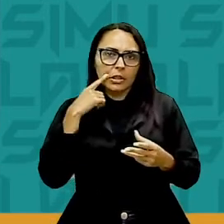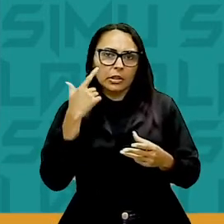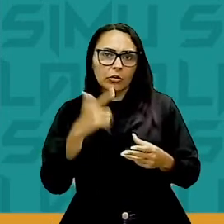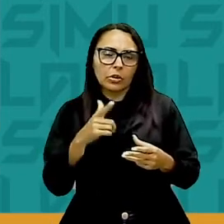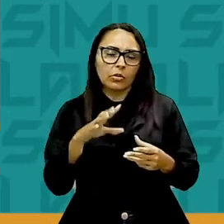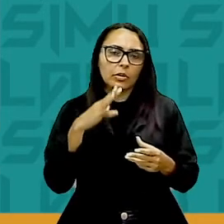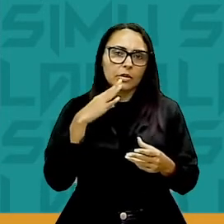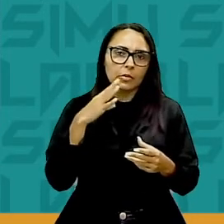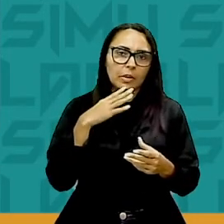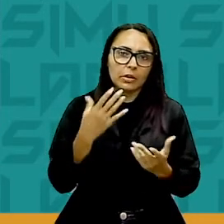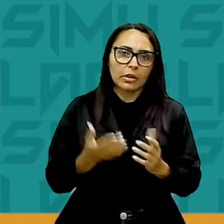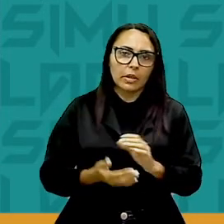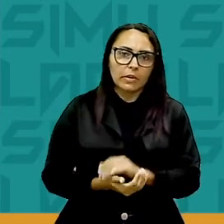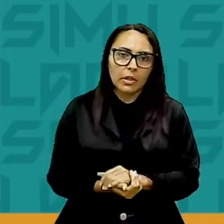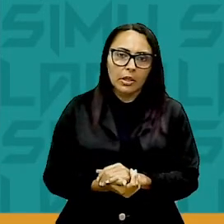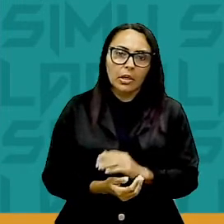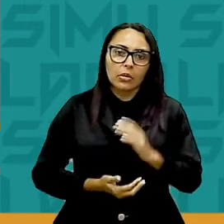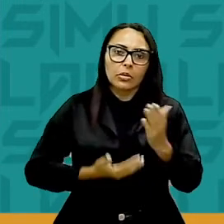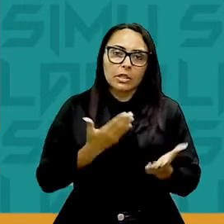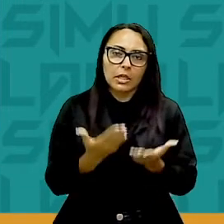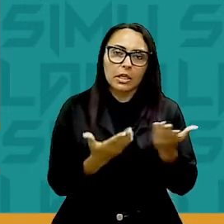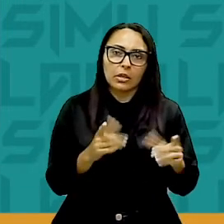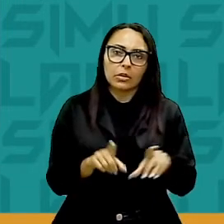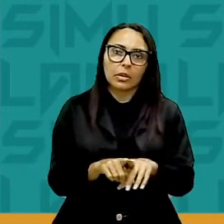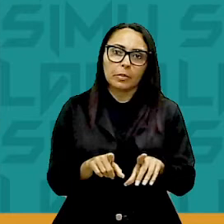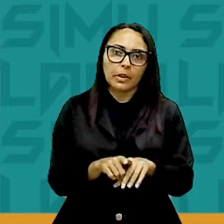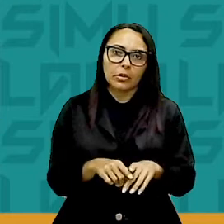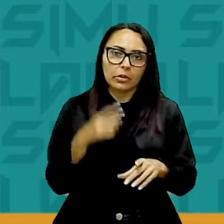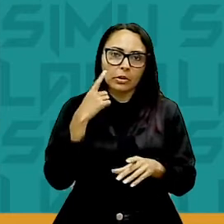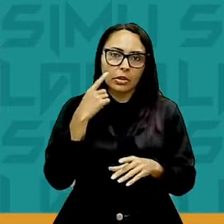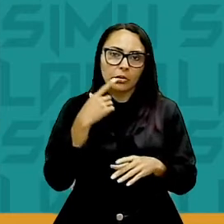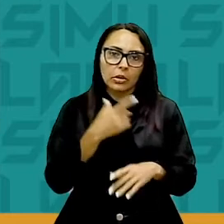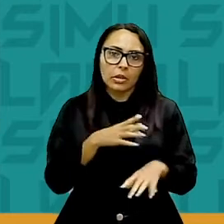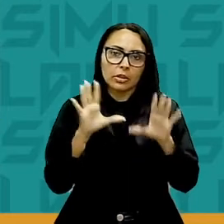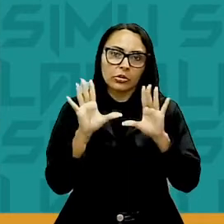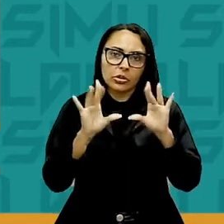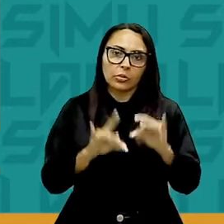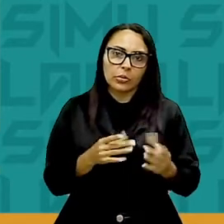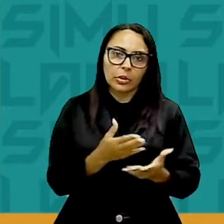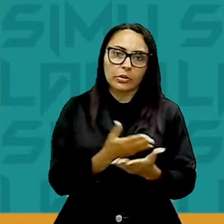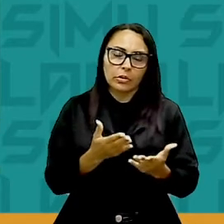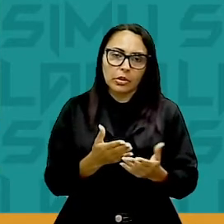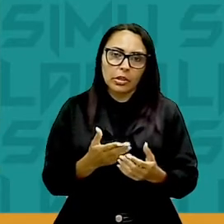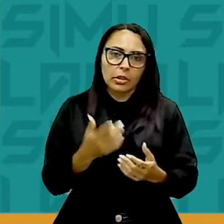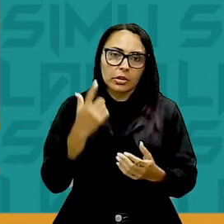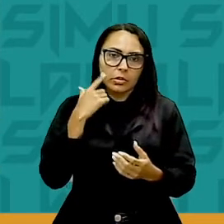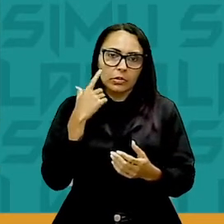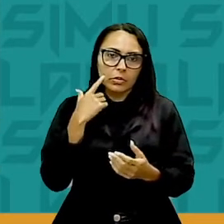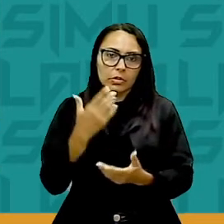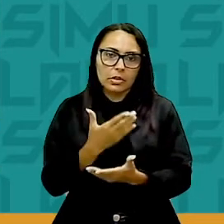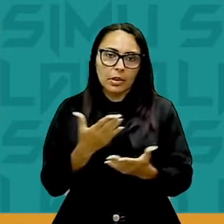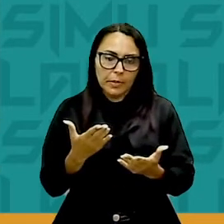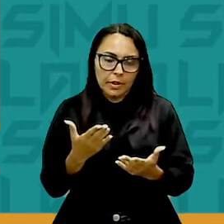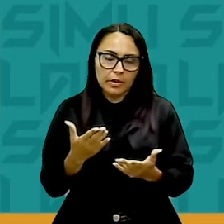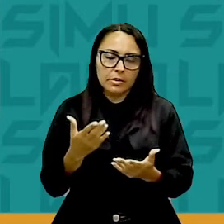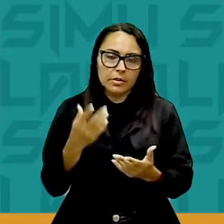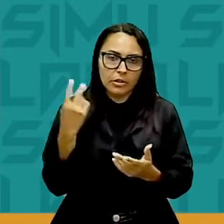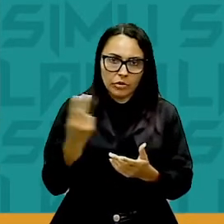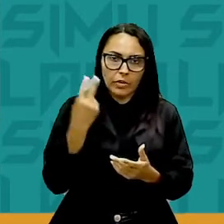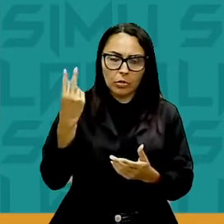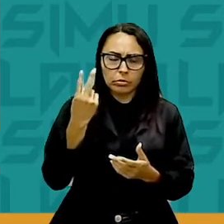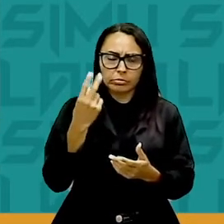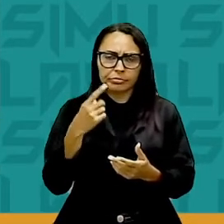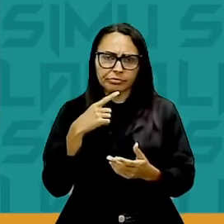científico deve ser considerado um ser destituído de um saber que realmente seja válido?